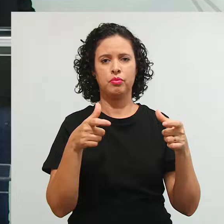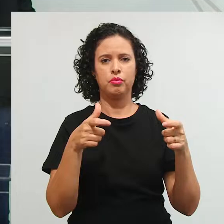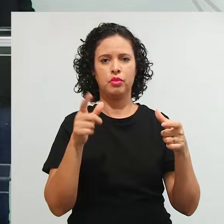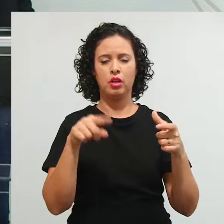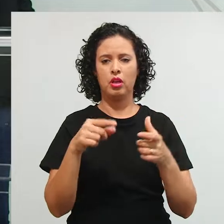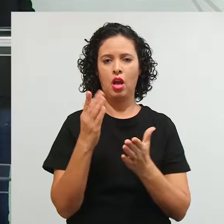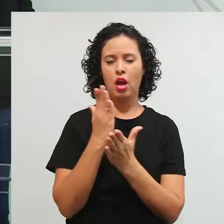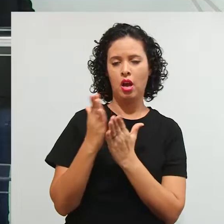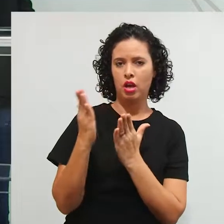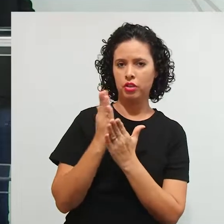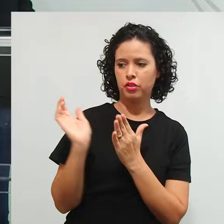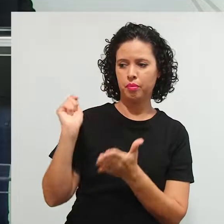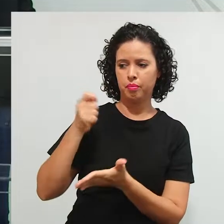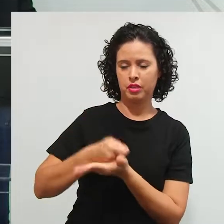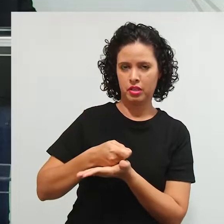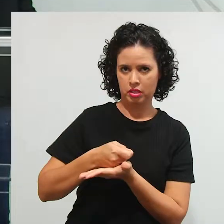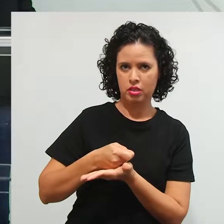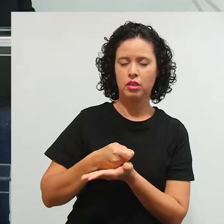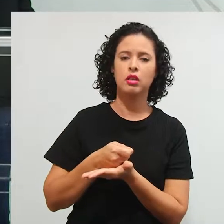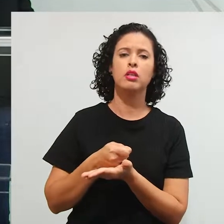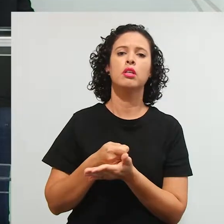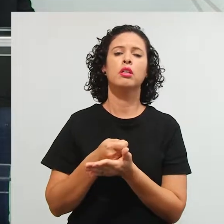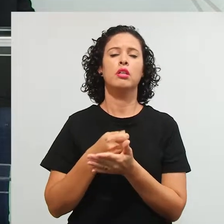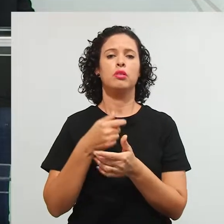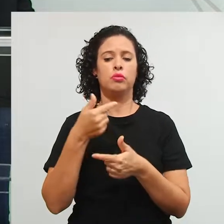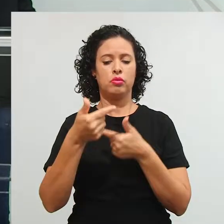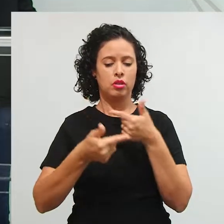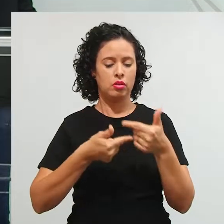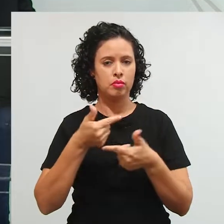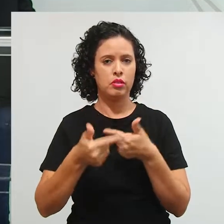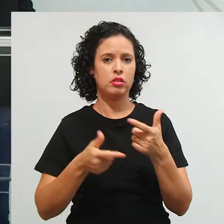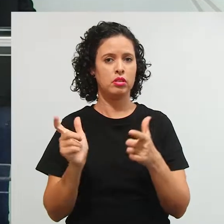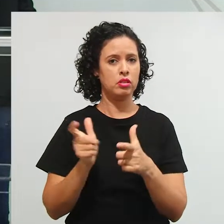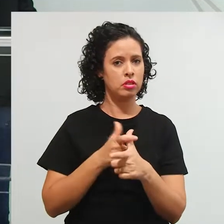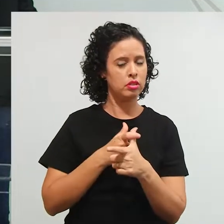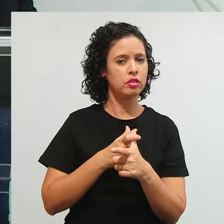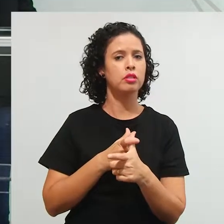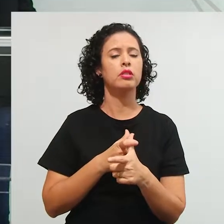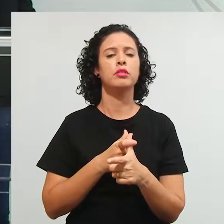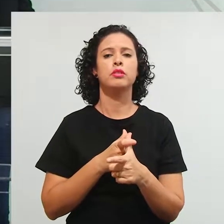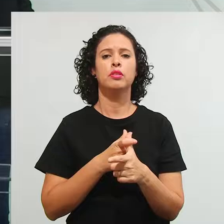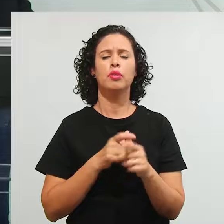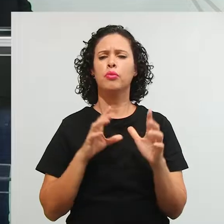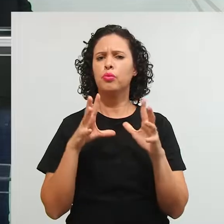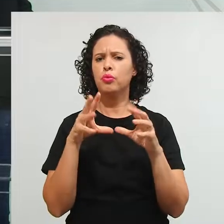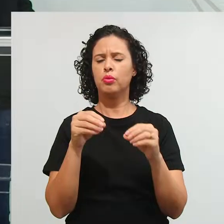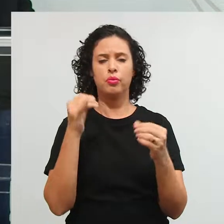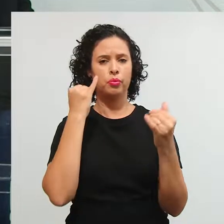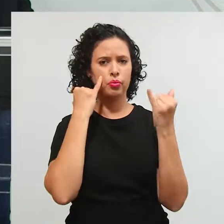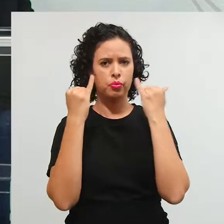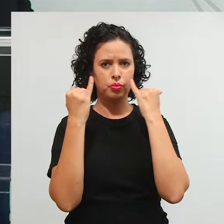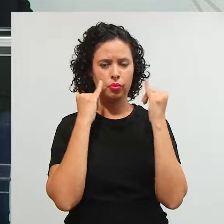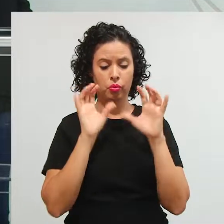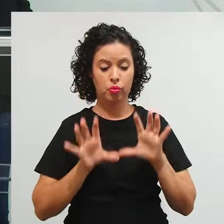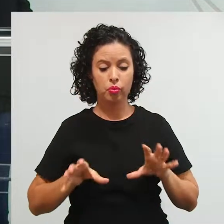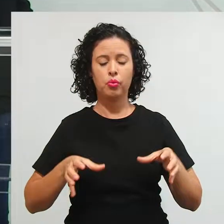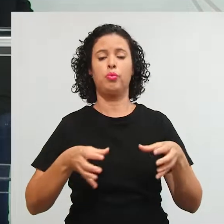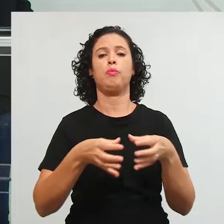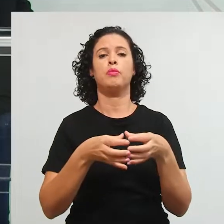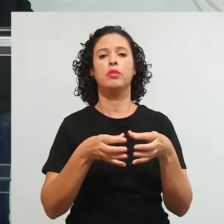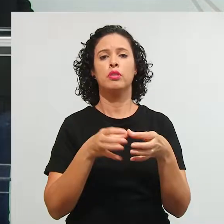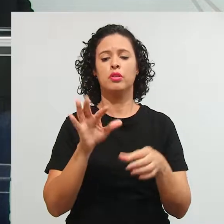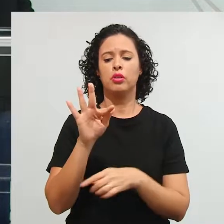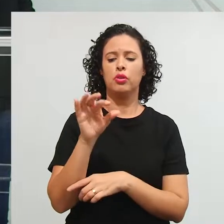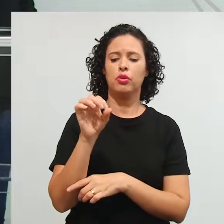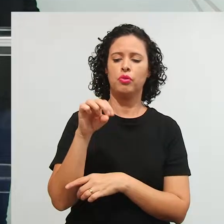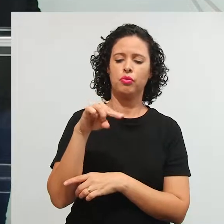dos restos a pagar, dos serviços da dívida. Todas essas informações, é claro que é agrupado por